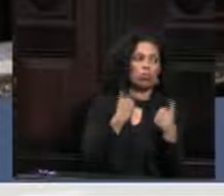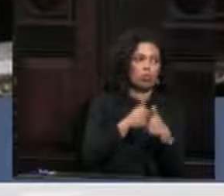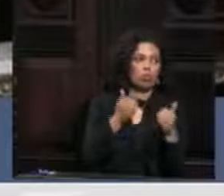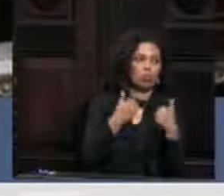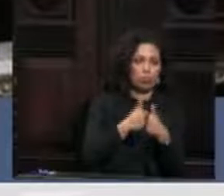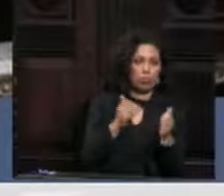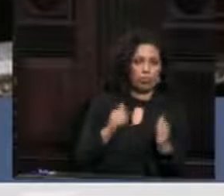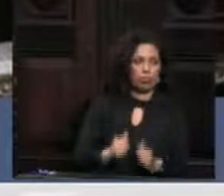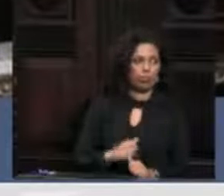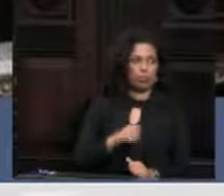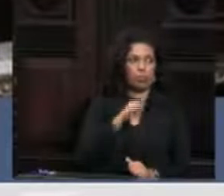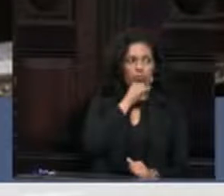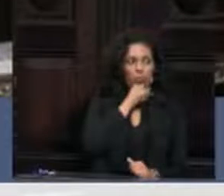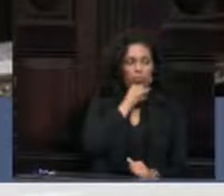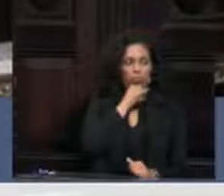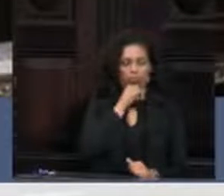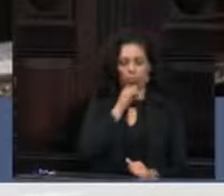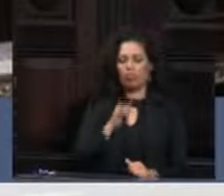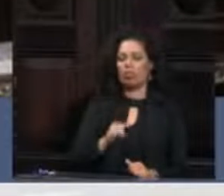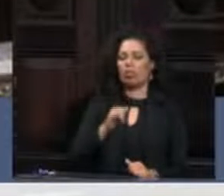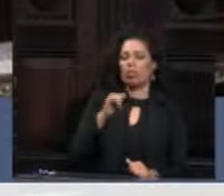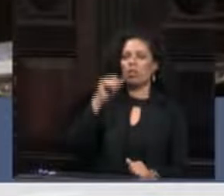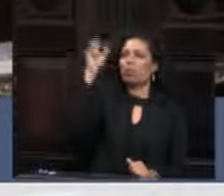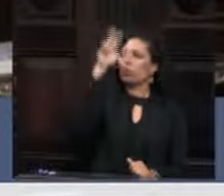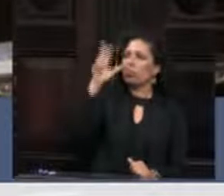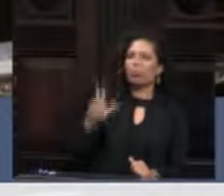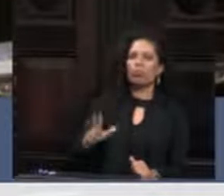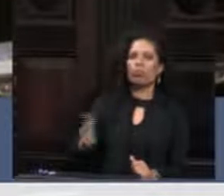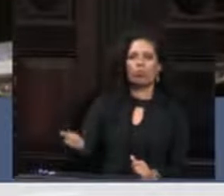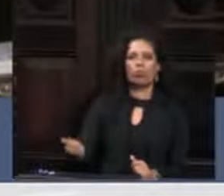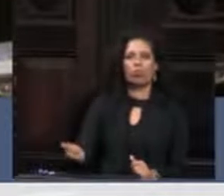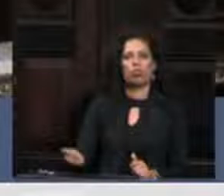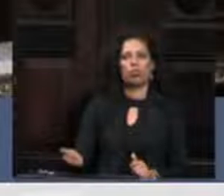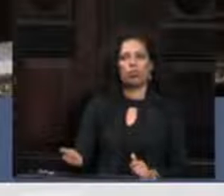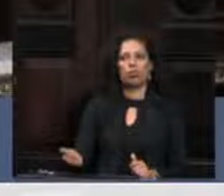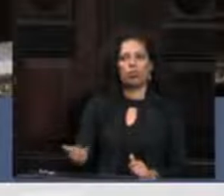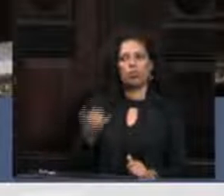a Light, as telecomunicações.